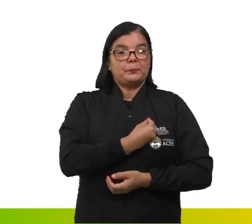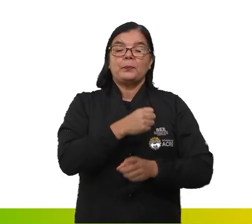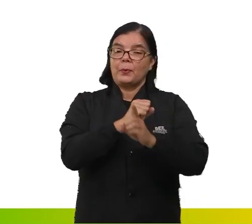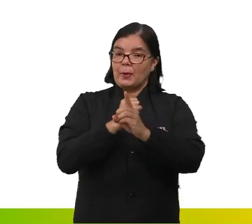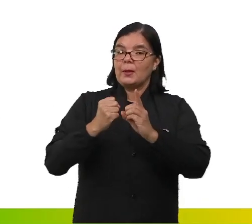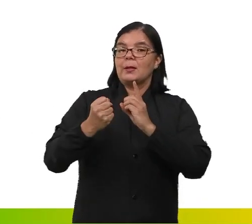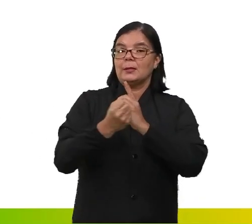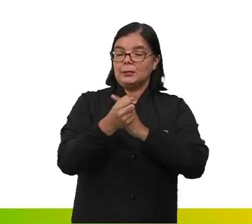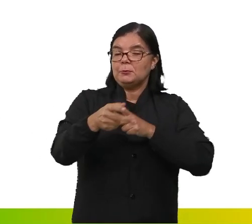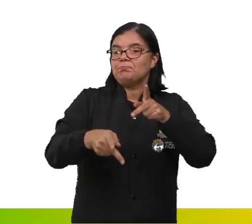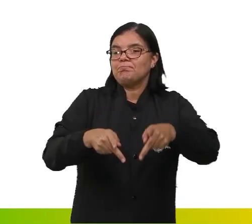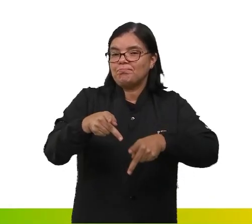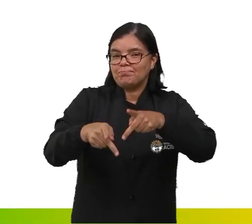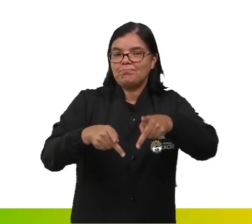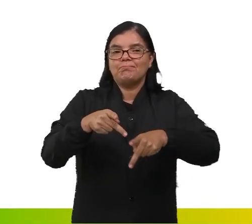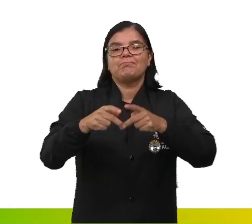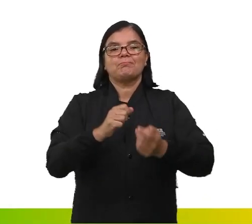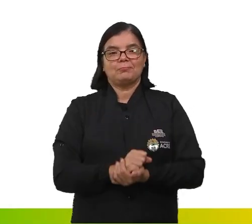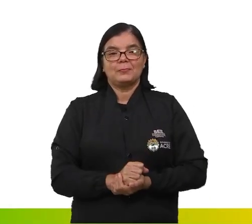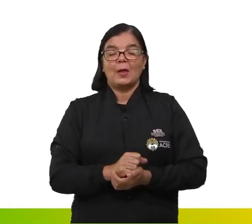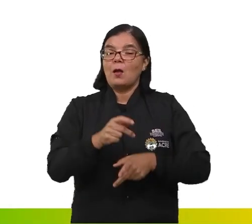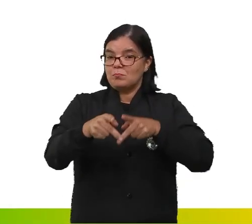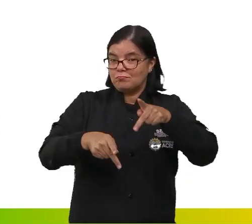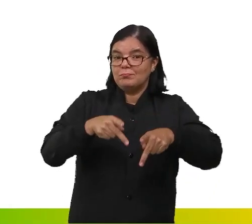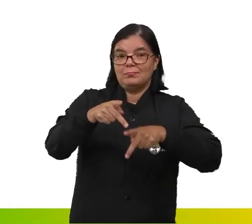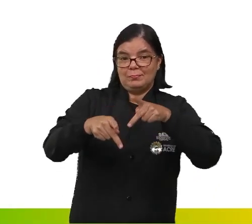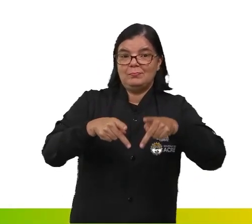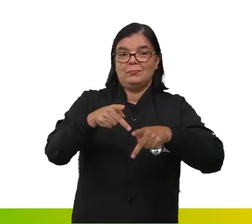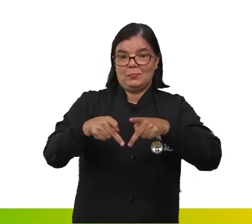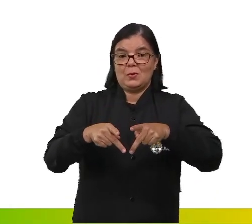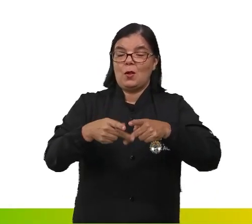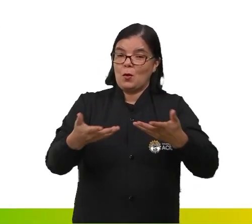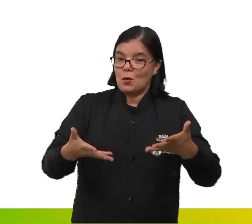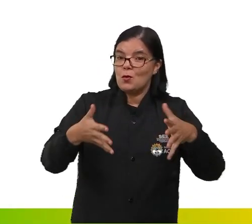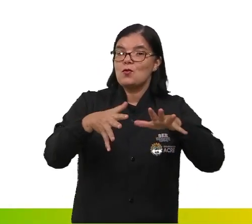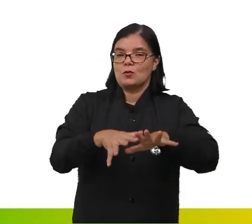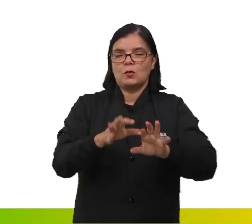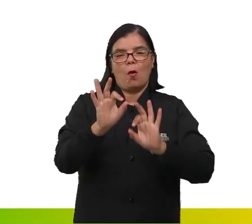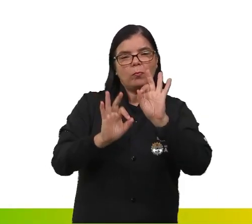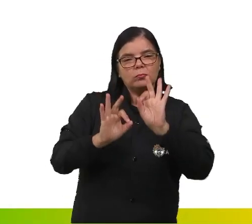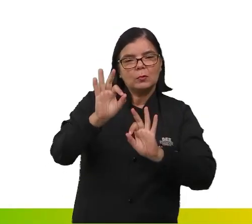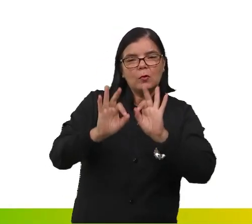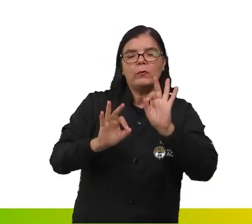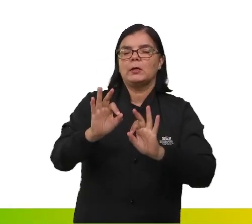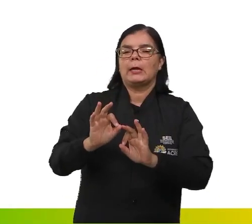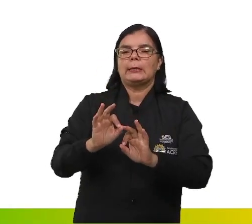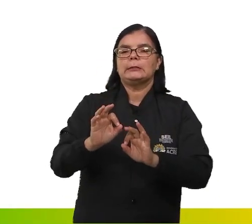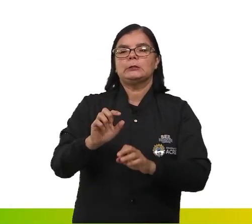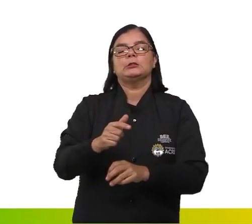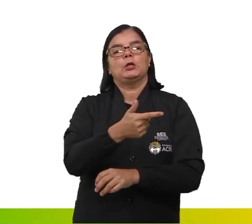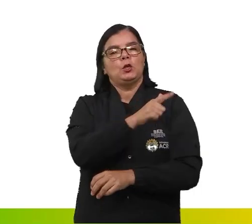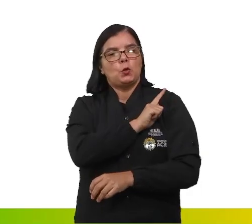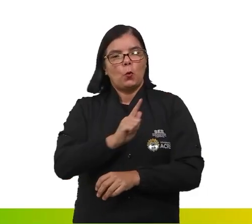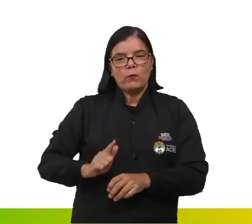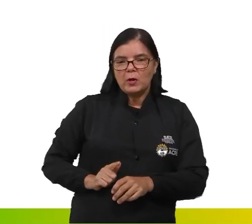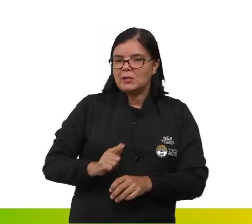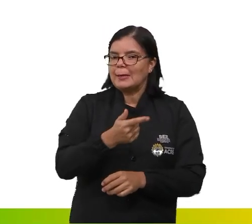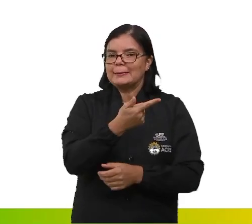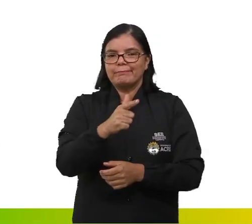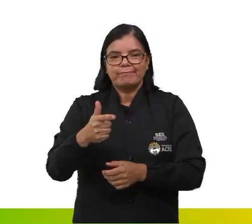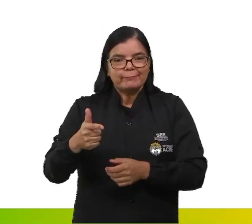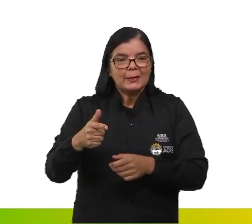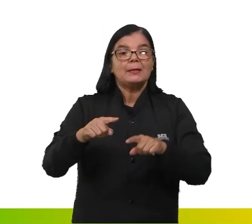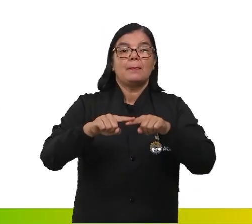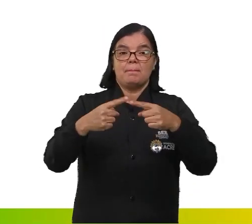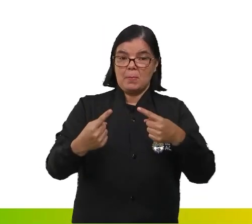Participação da sociedade civil. A sociedade civil, incluindo organizações não governamentais e movimentos